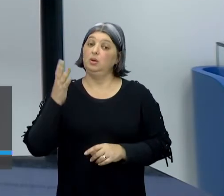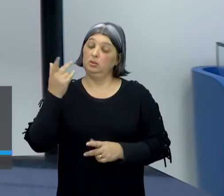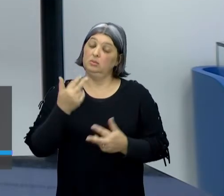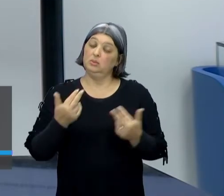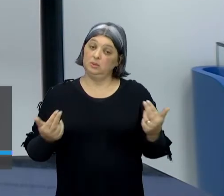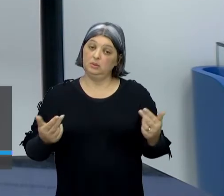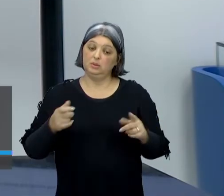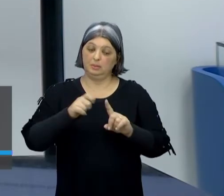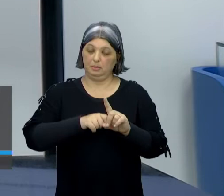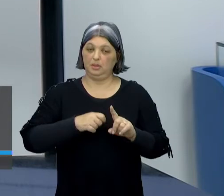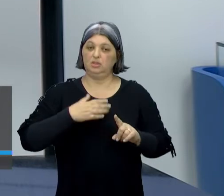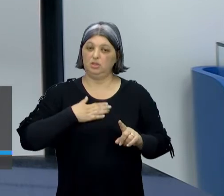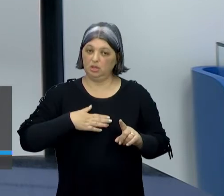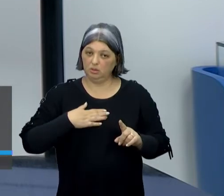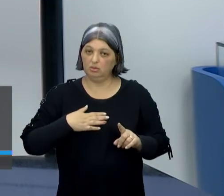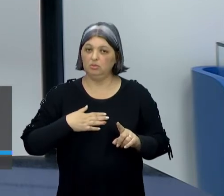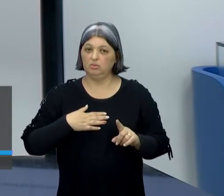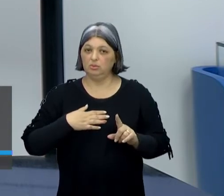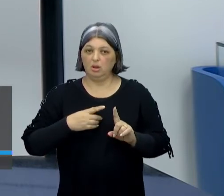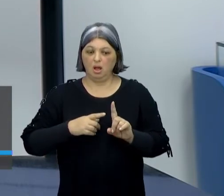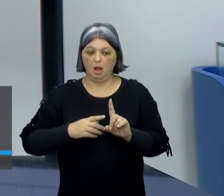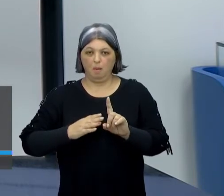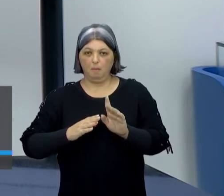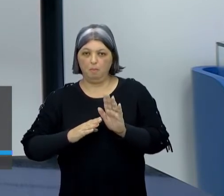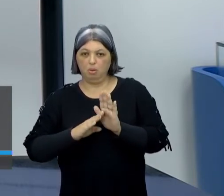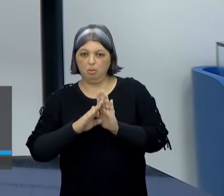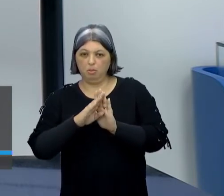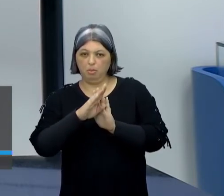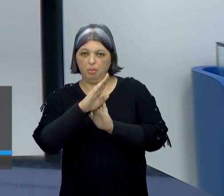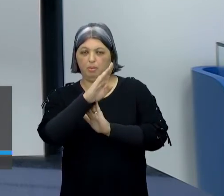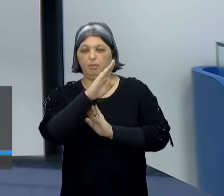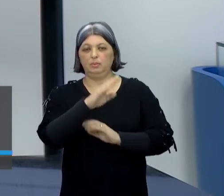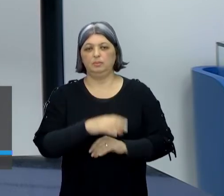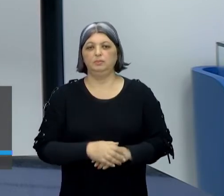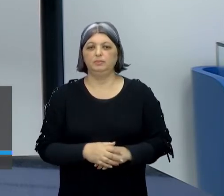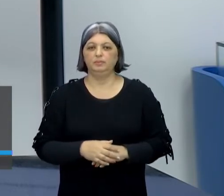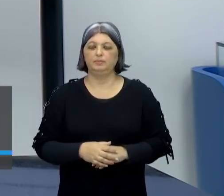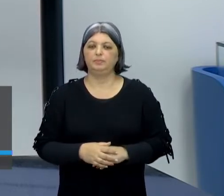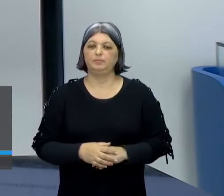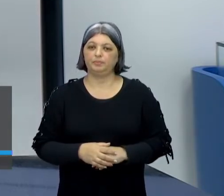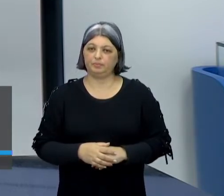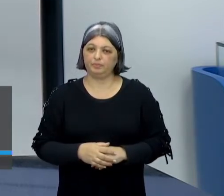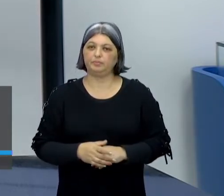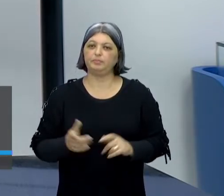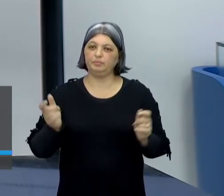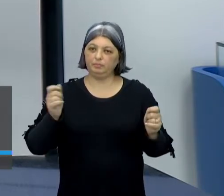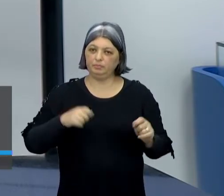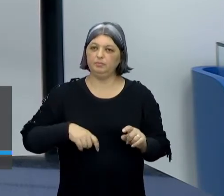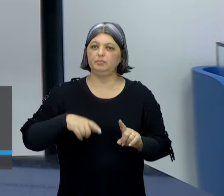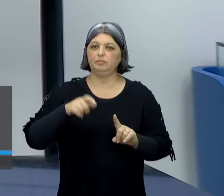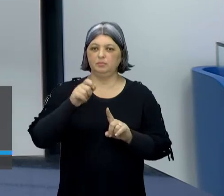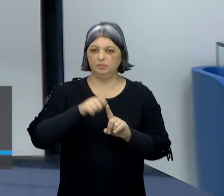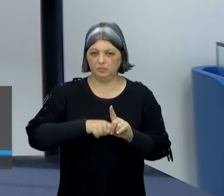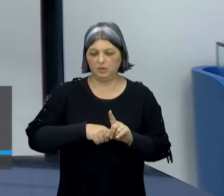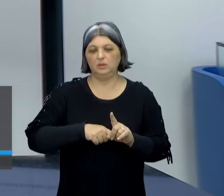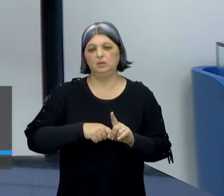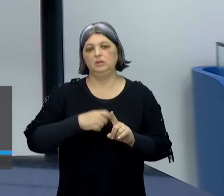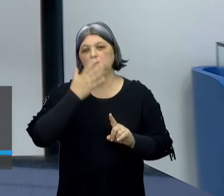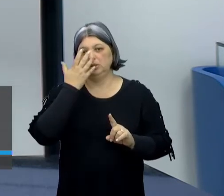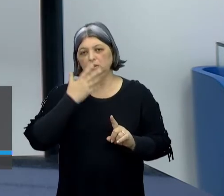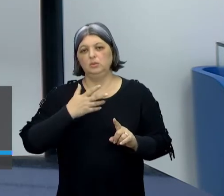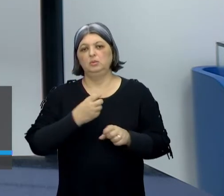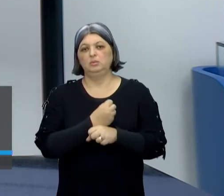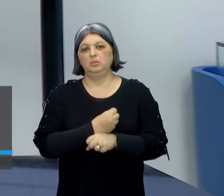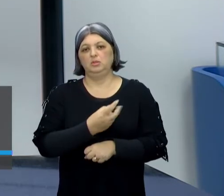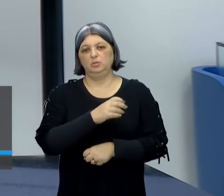que desembestou a conta. Possivelmente, acho que com certeza, no mês de agosto de 2021,